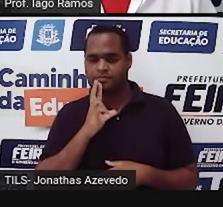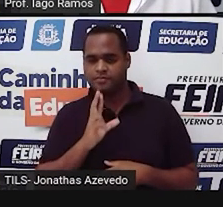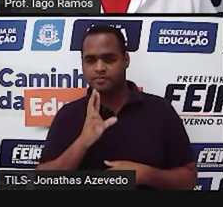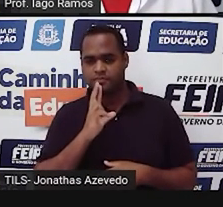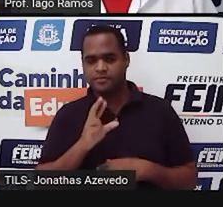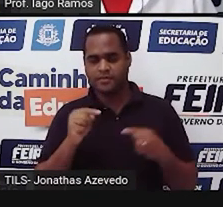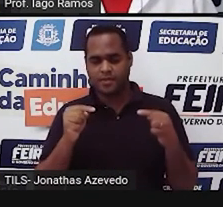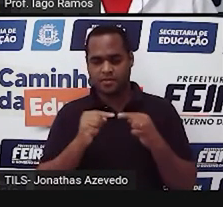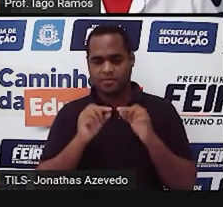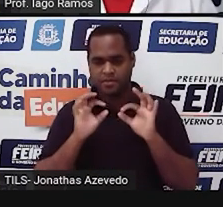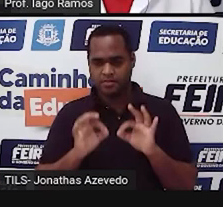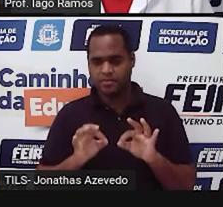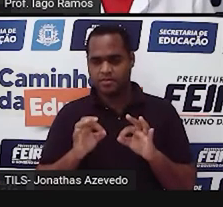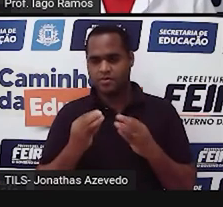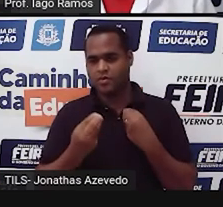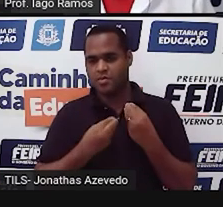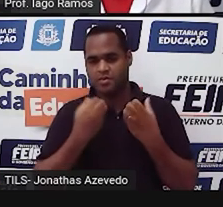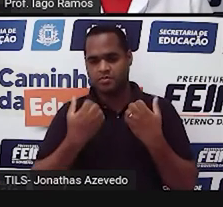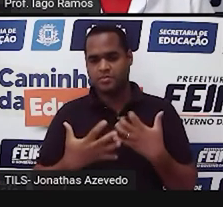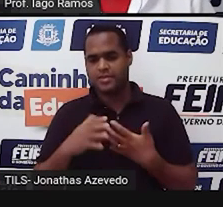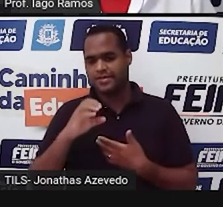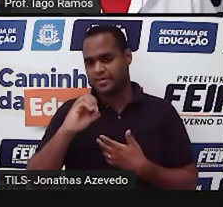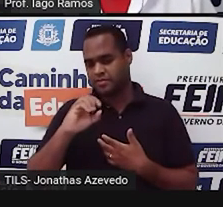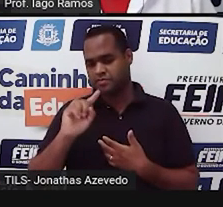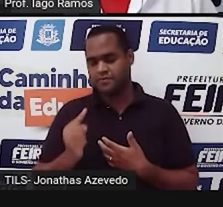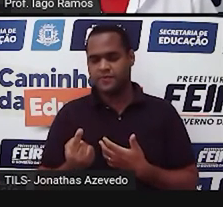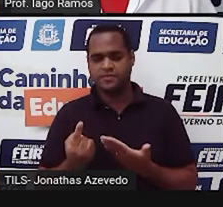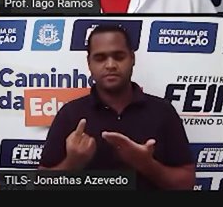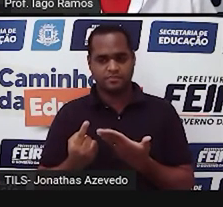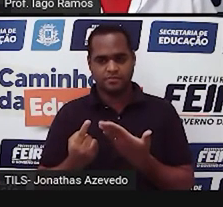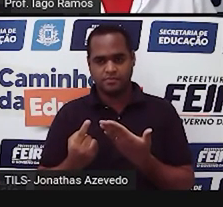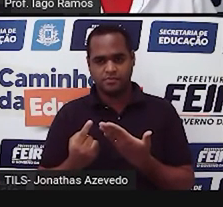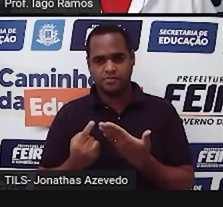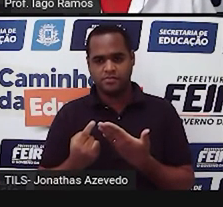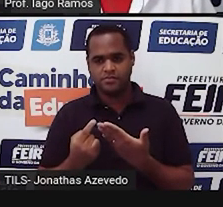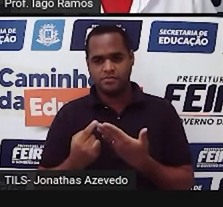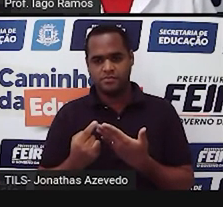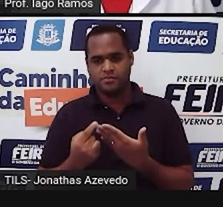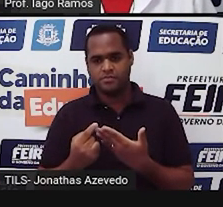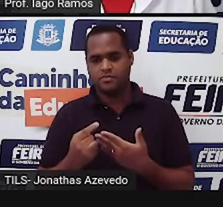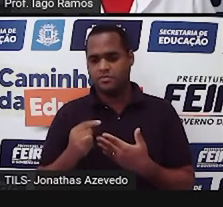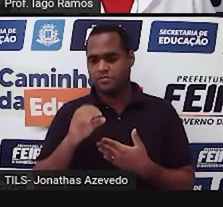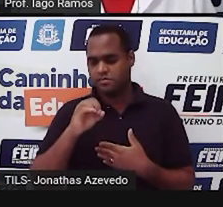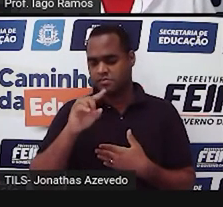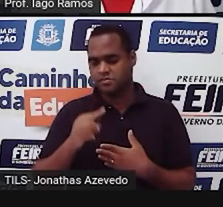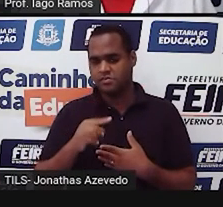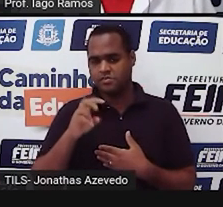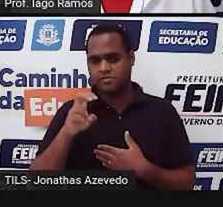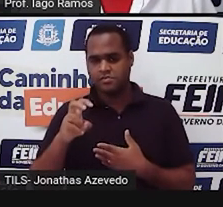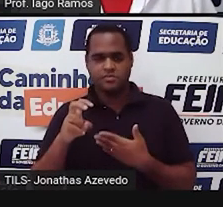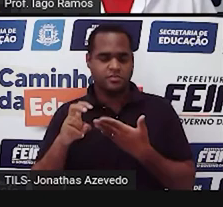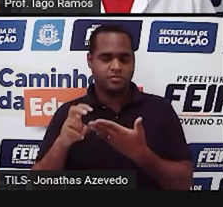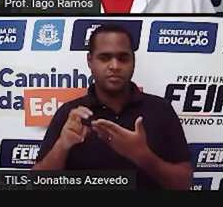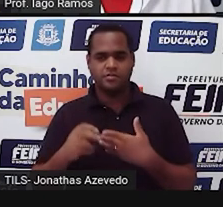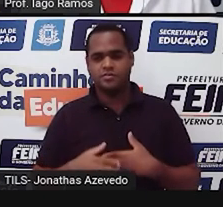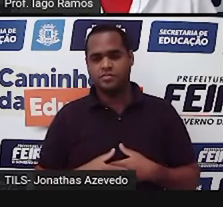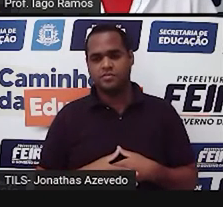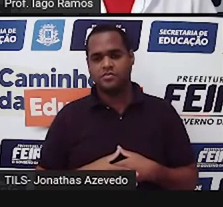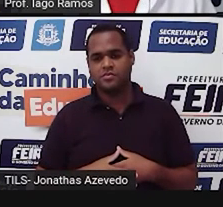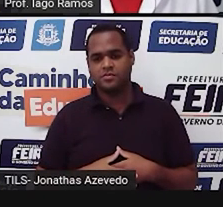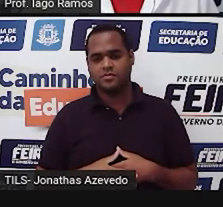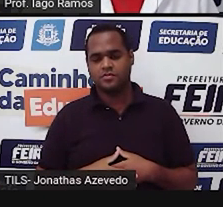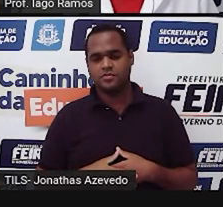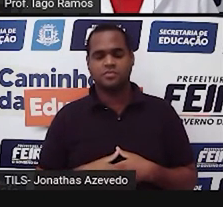resultado é o quociente aparece 10 e uma vírgula E aí agora é só fazer 10 / 2 né um